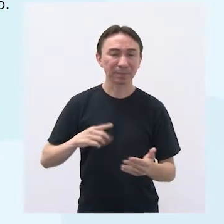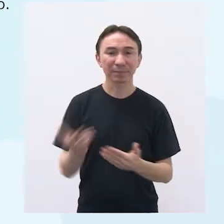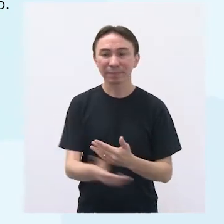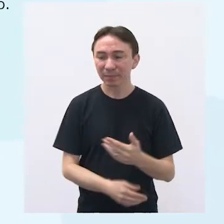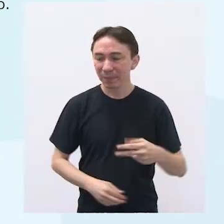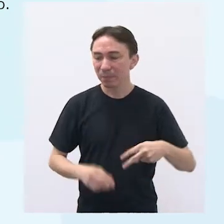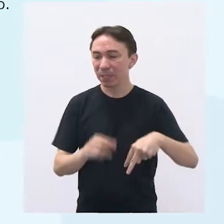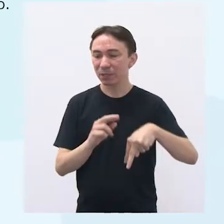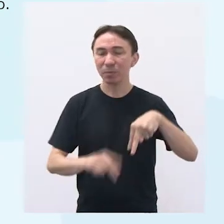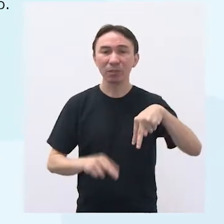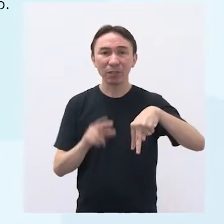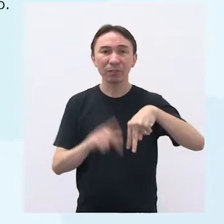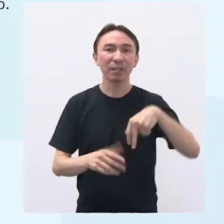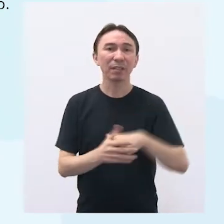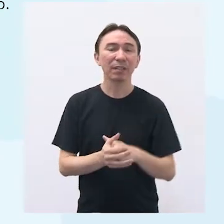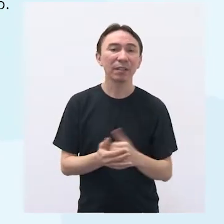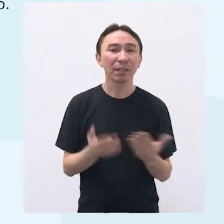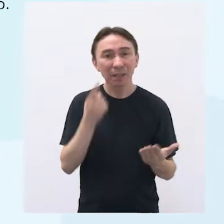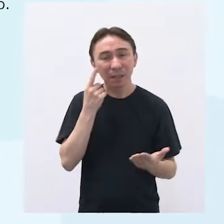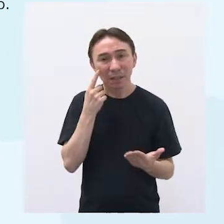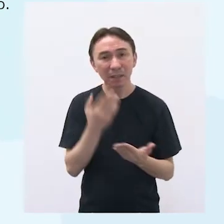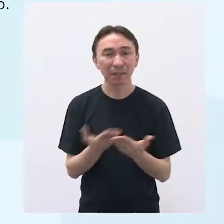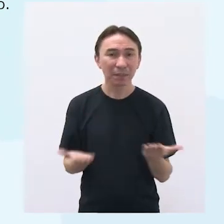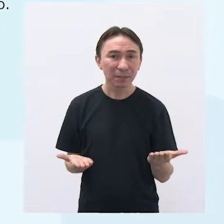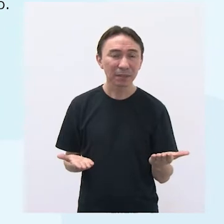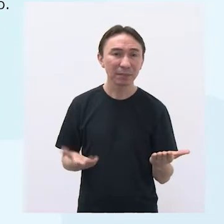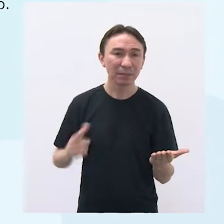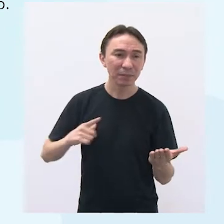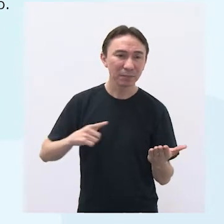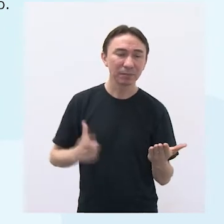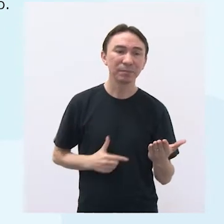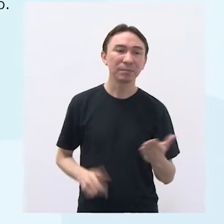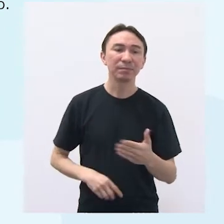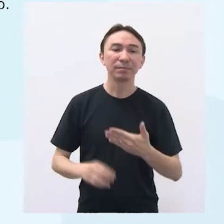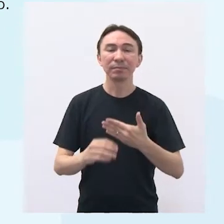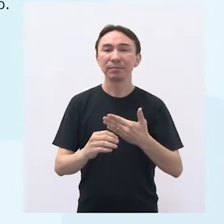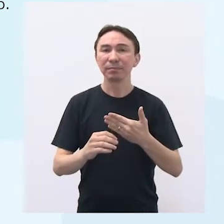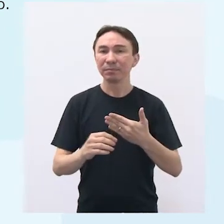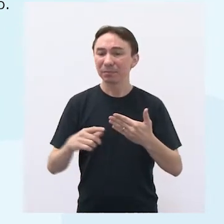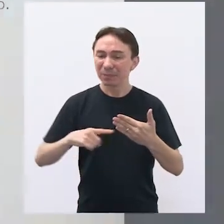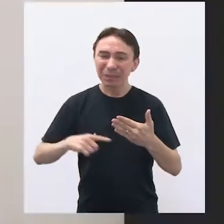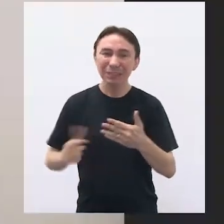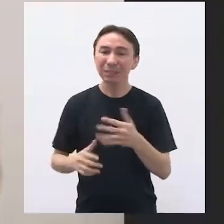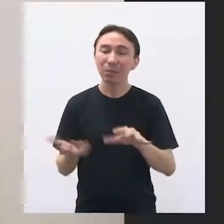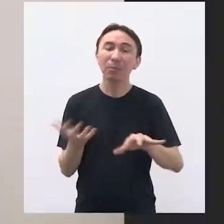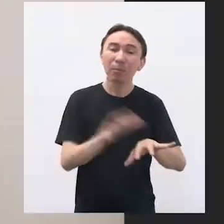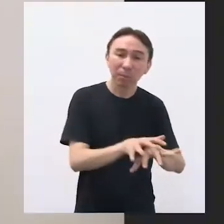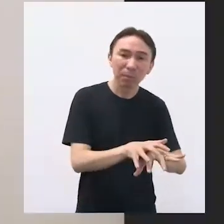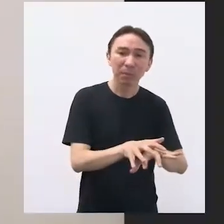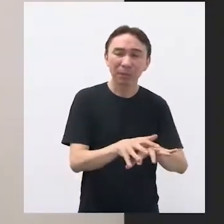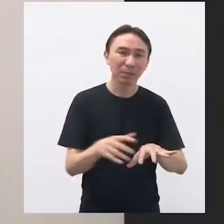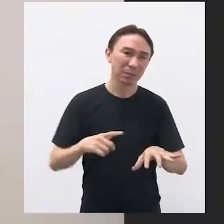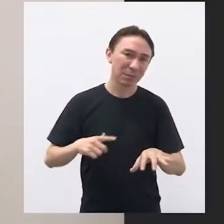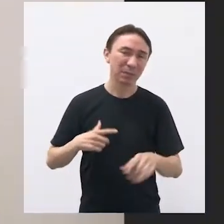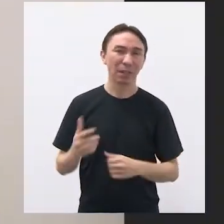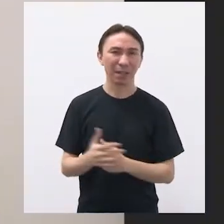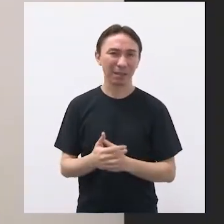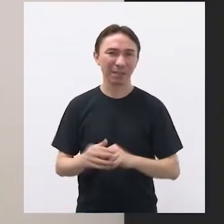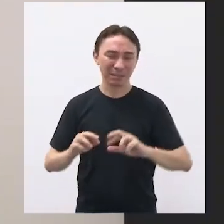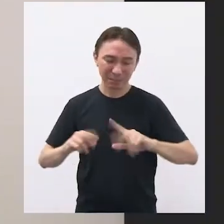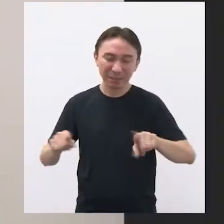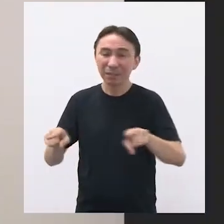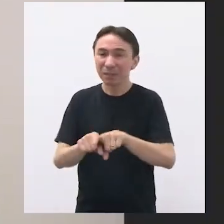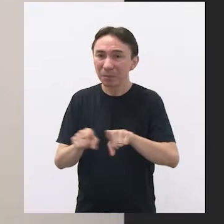parceria com a gente aqui do SINC, do Centro de Inclusão. Então, caso tenha alguma questão pedagógica, procure a coordenação, que a coordenação